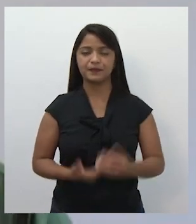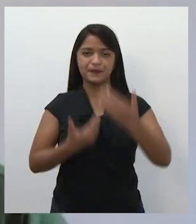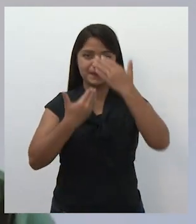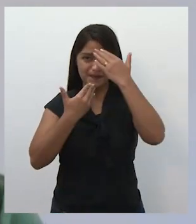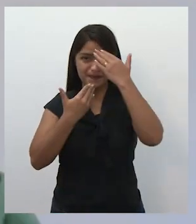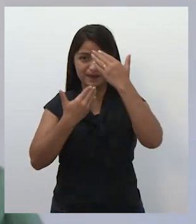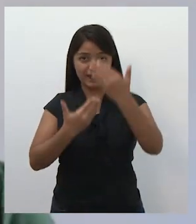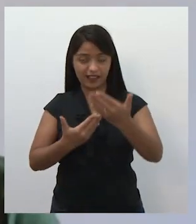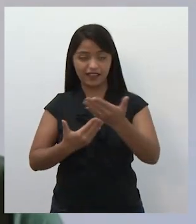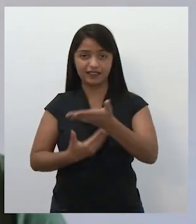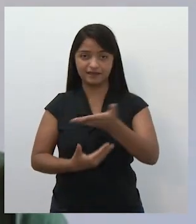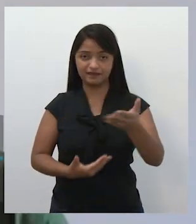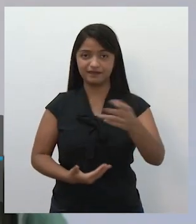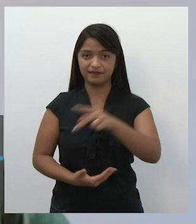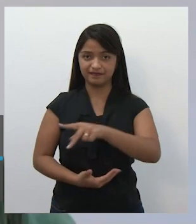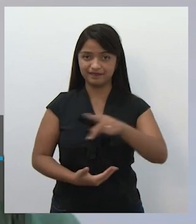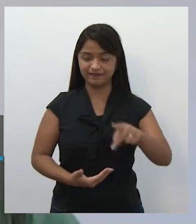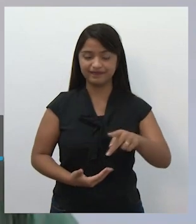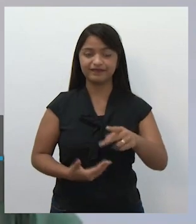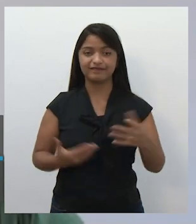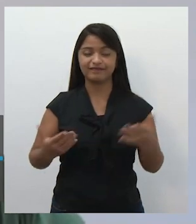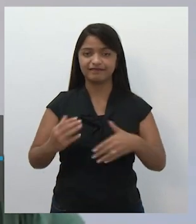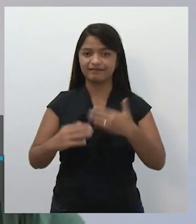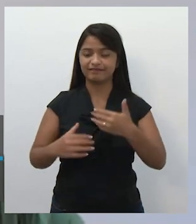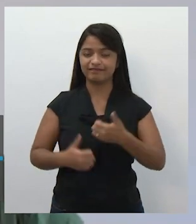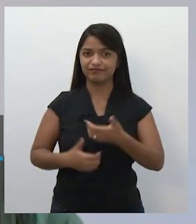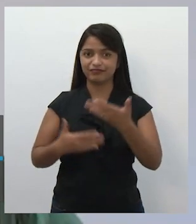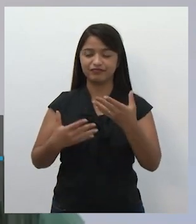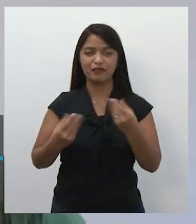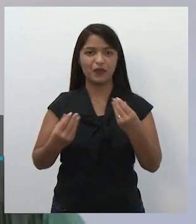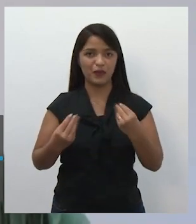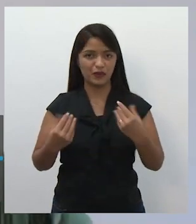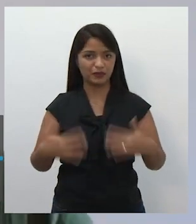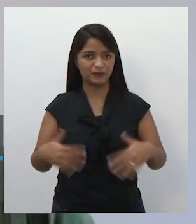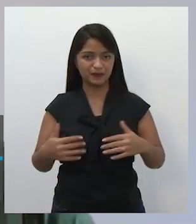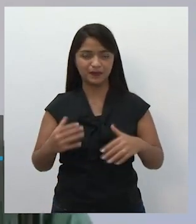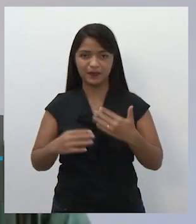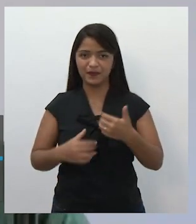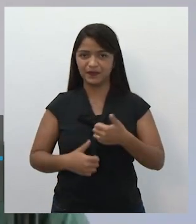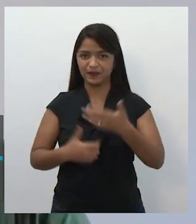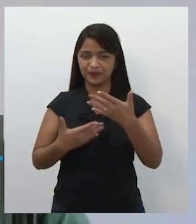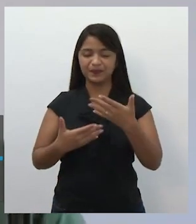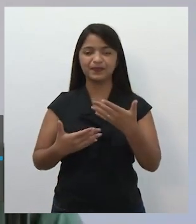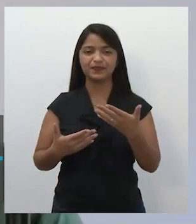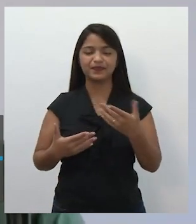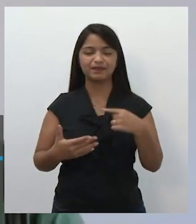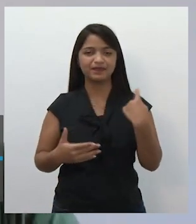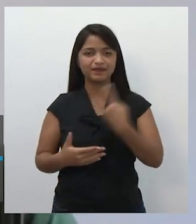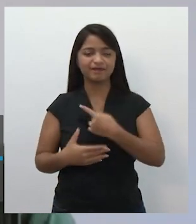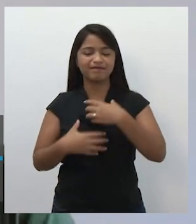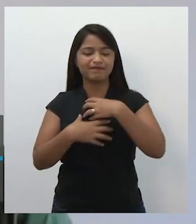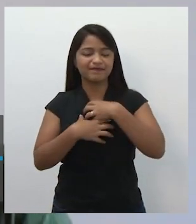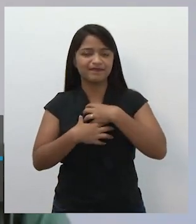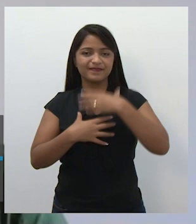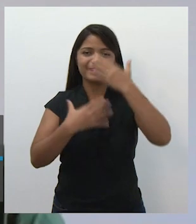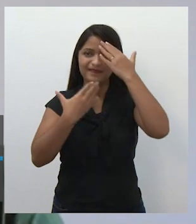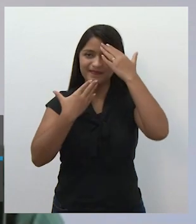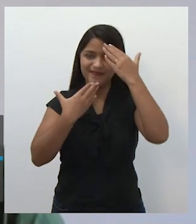Obrigada, professores. Foi intensa aqui a participação no chat. A gente fica muito